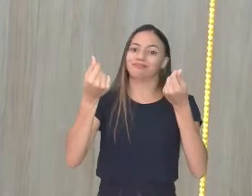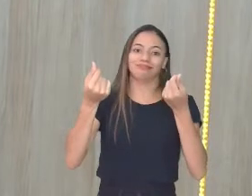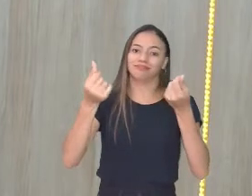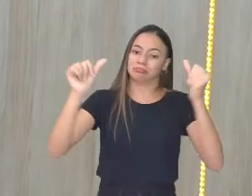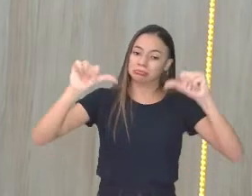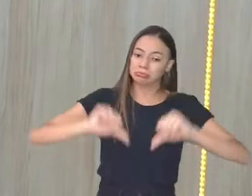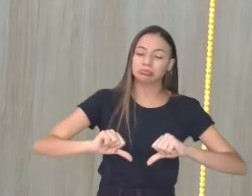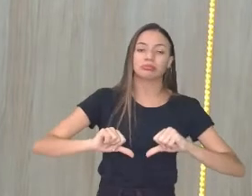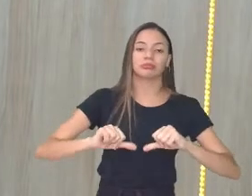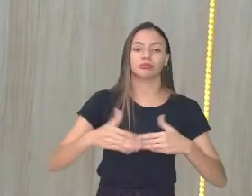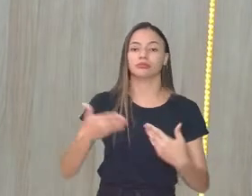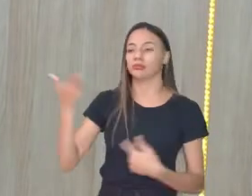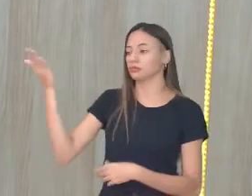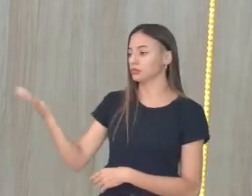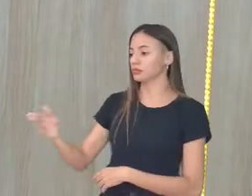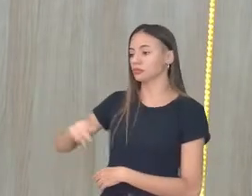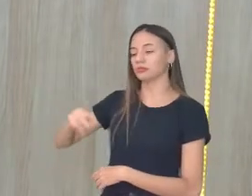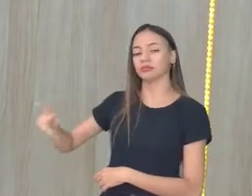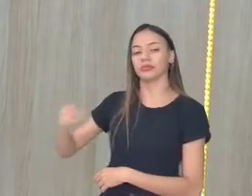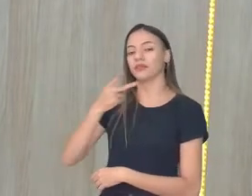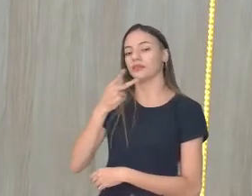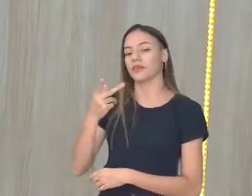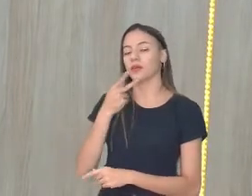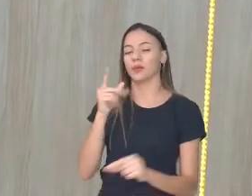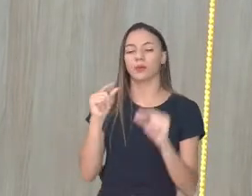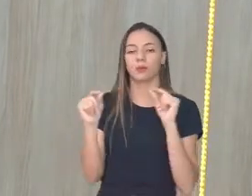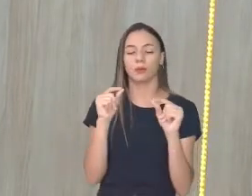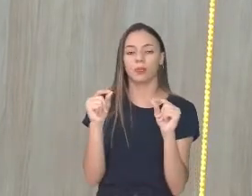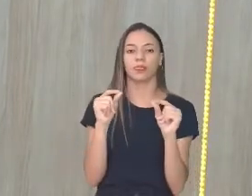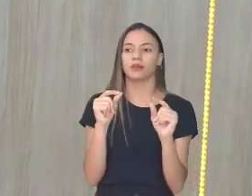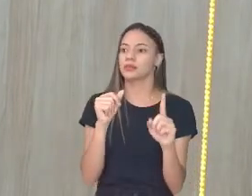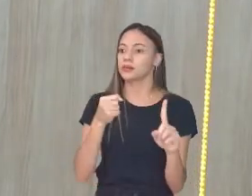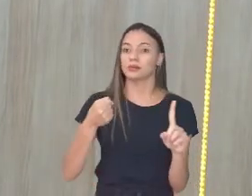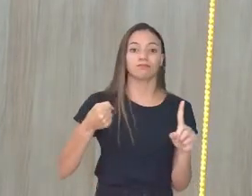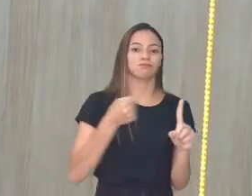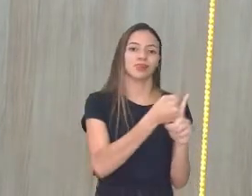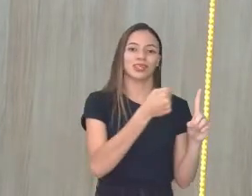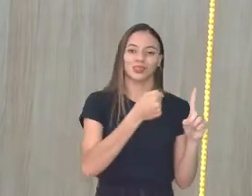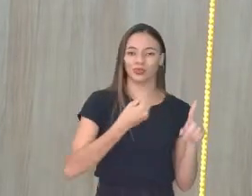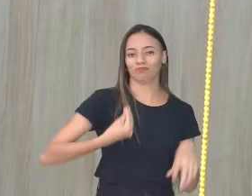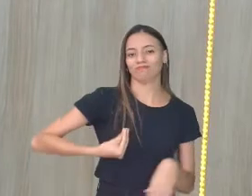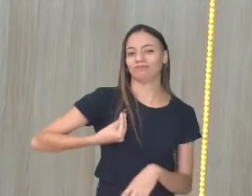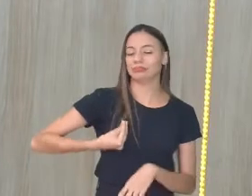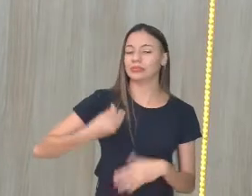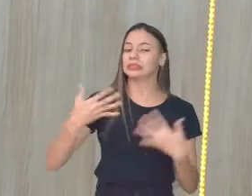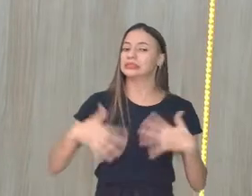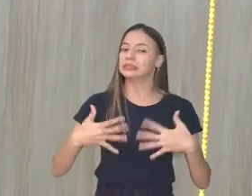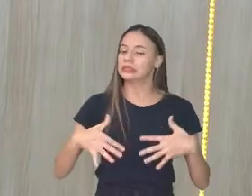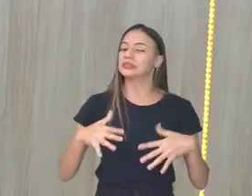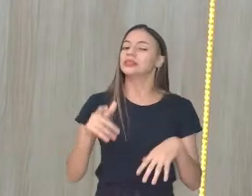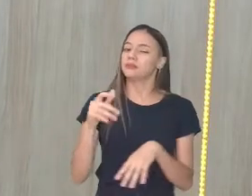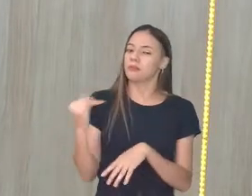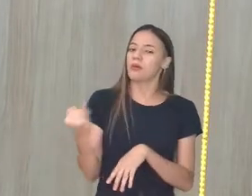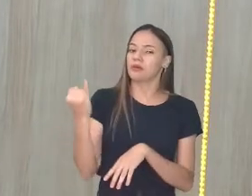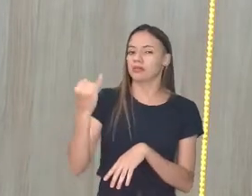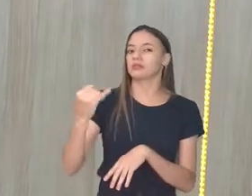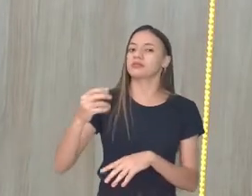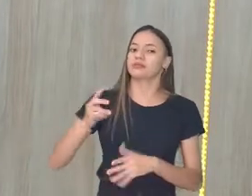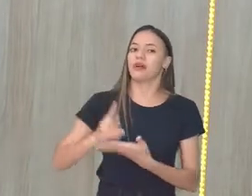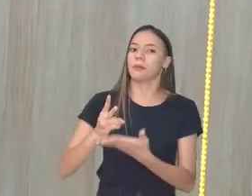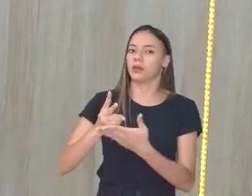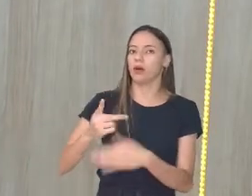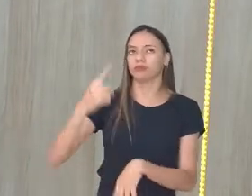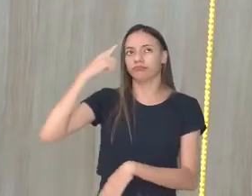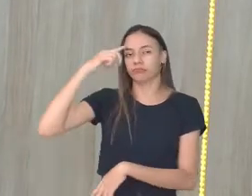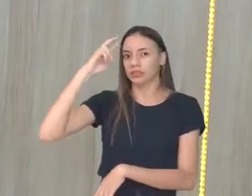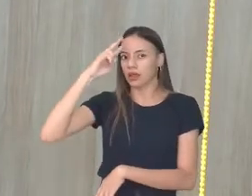sentido, quando a professora traz essa ideia, né, de como isso impacta nossas vidas, é importante lembrar de tudo isso. Mas veja,